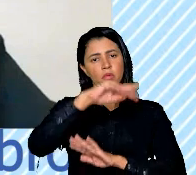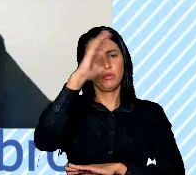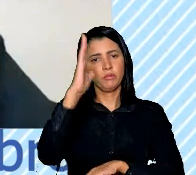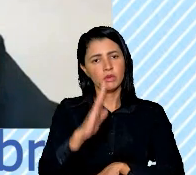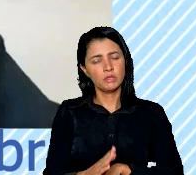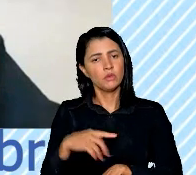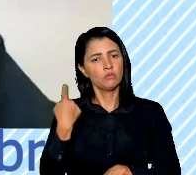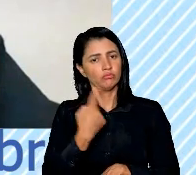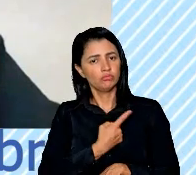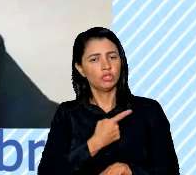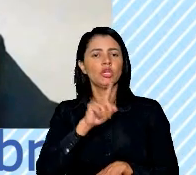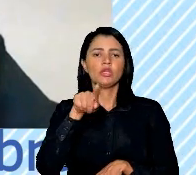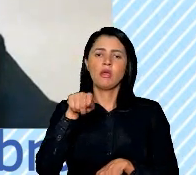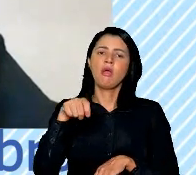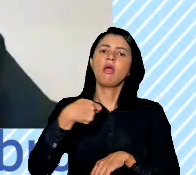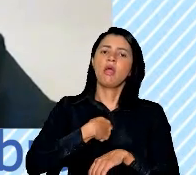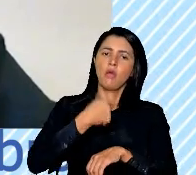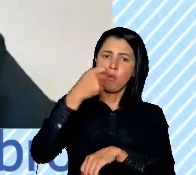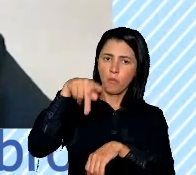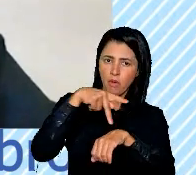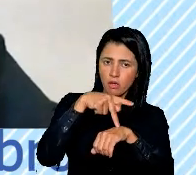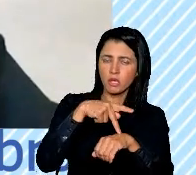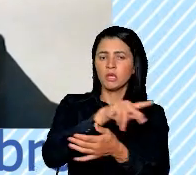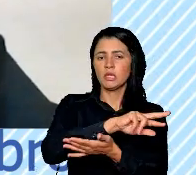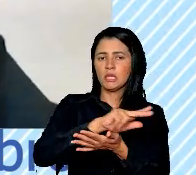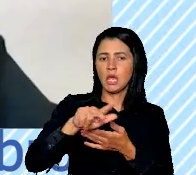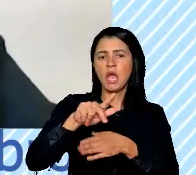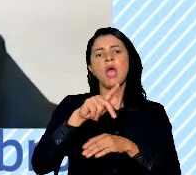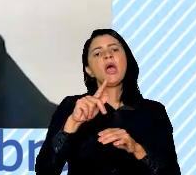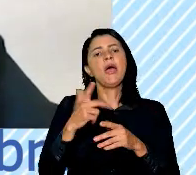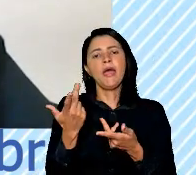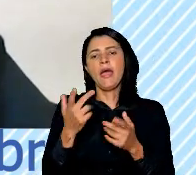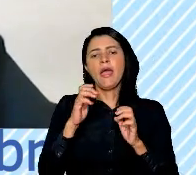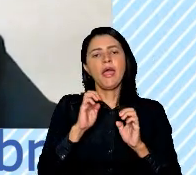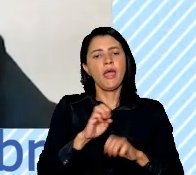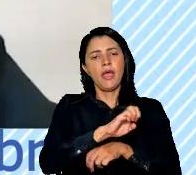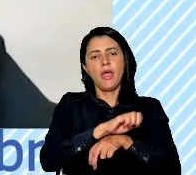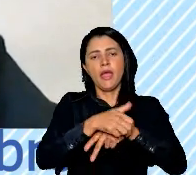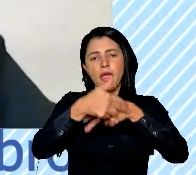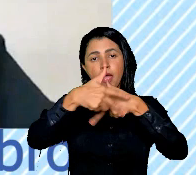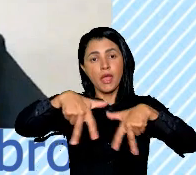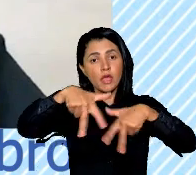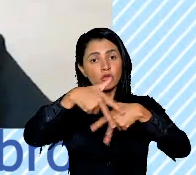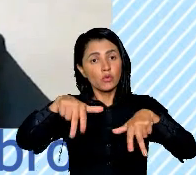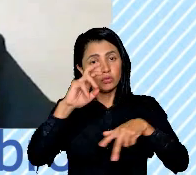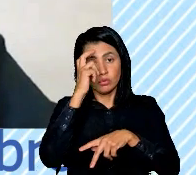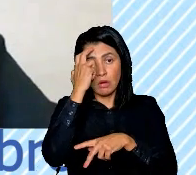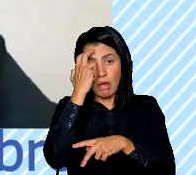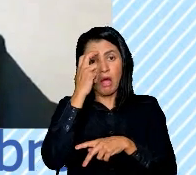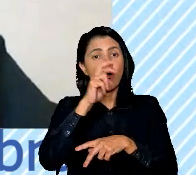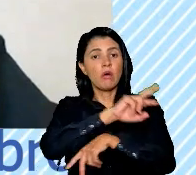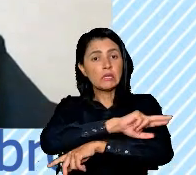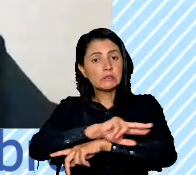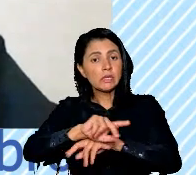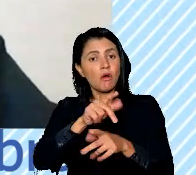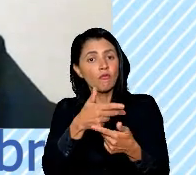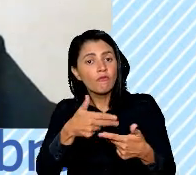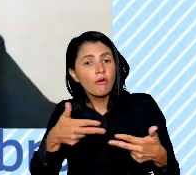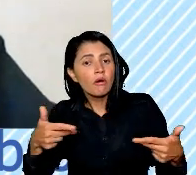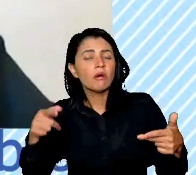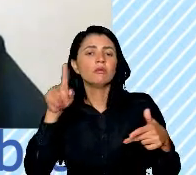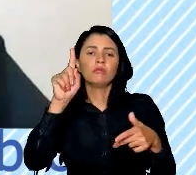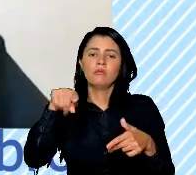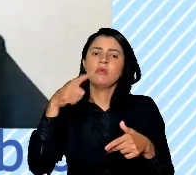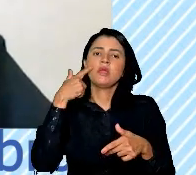Somos um país multiétnico, multirracial, multicultural. Precisamos ter a consciência de que isso é um ativo,